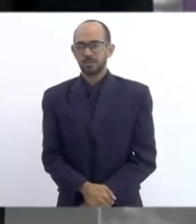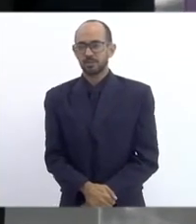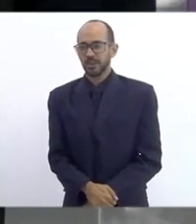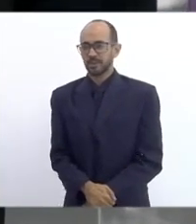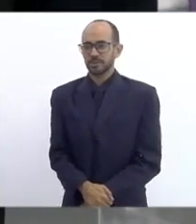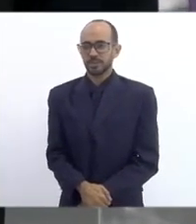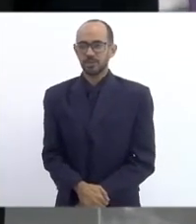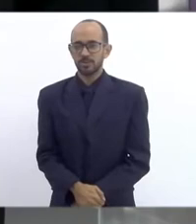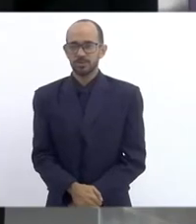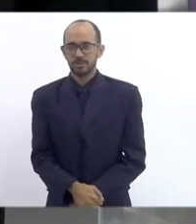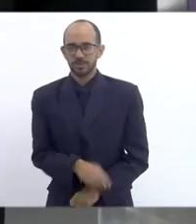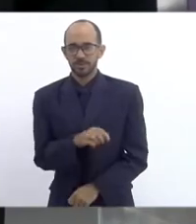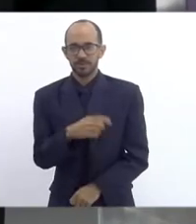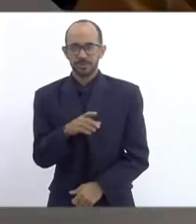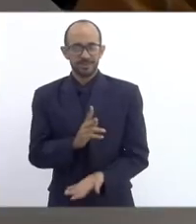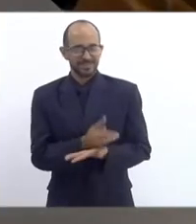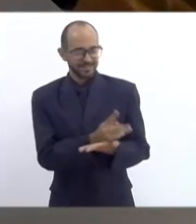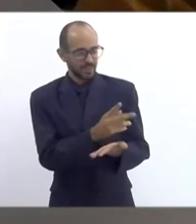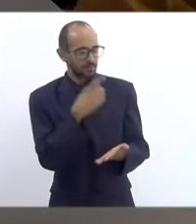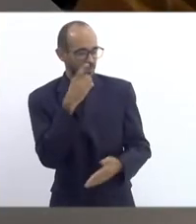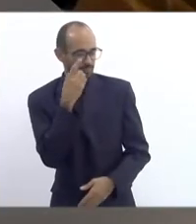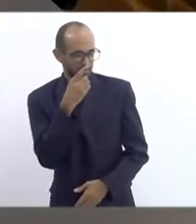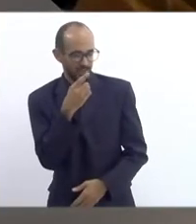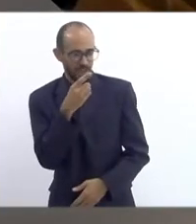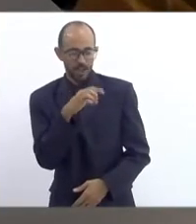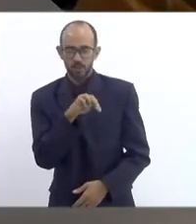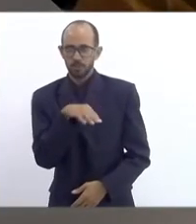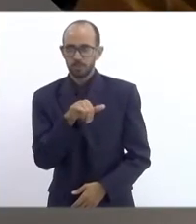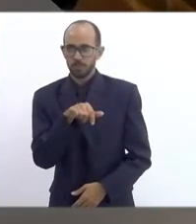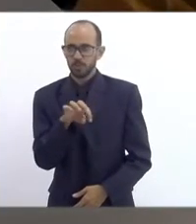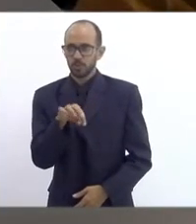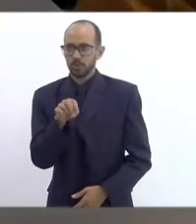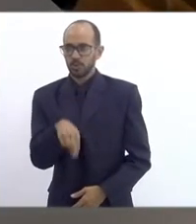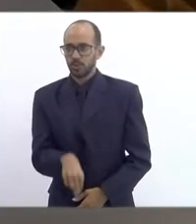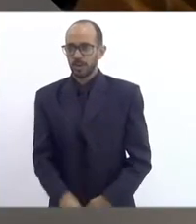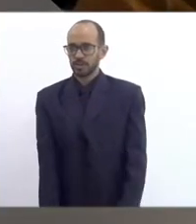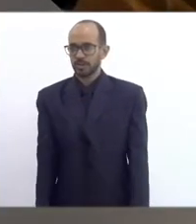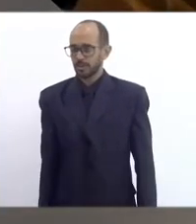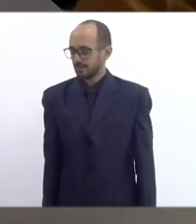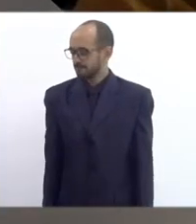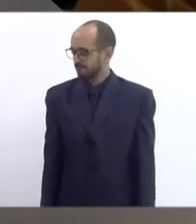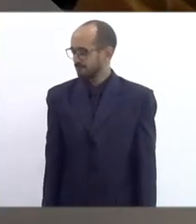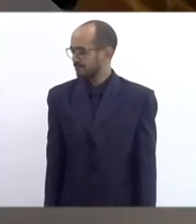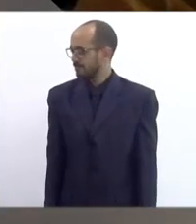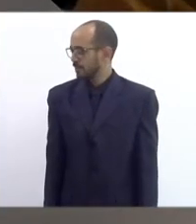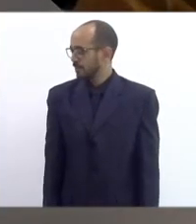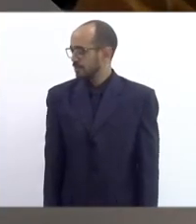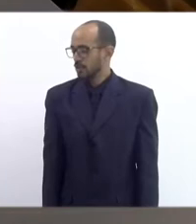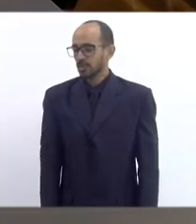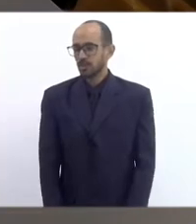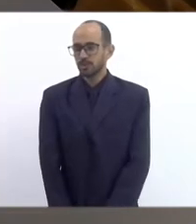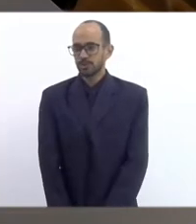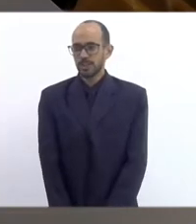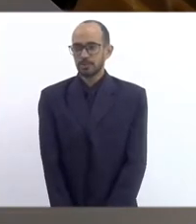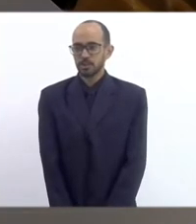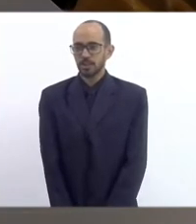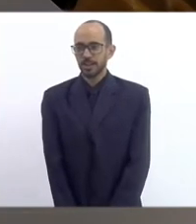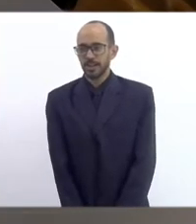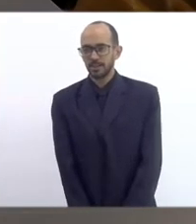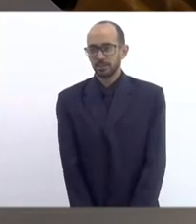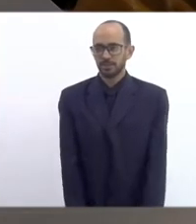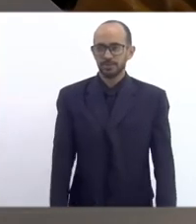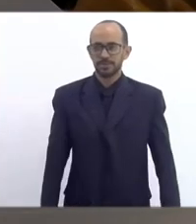querido, sempre deputado. Seja bem-vindo aqui conosco. Grande Newton Salomão. Grande amigo, querido